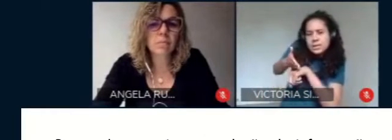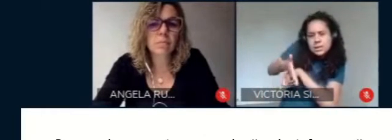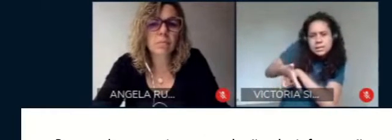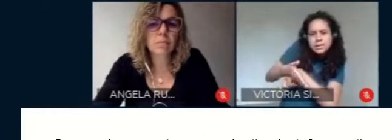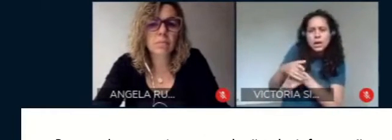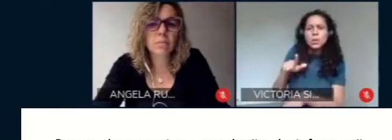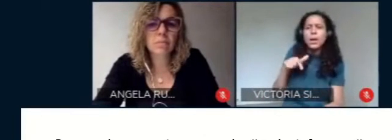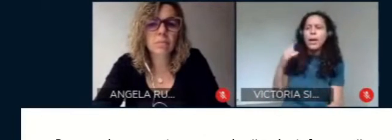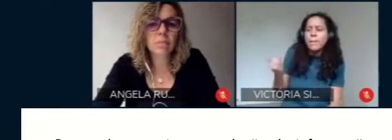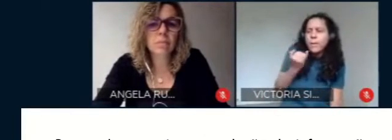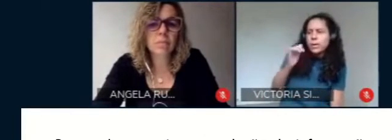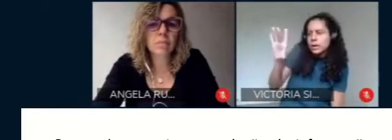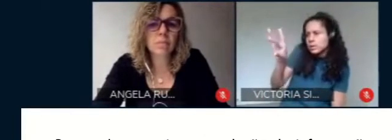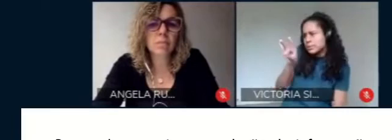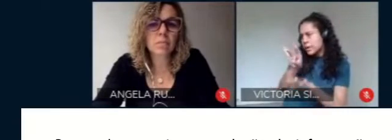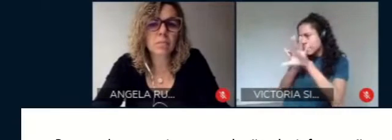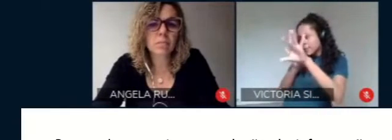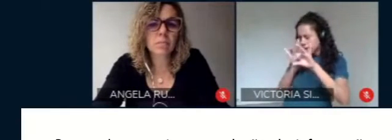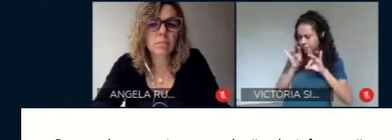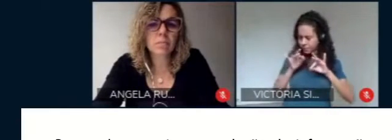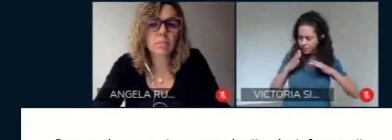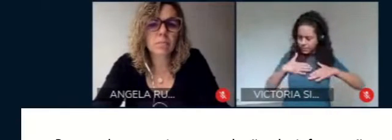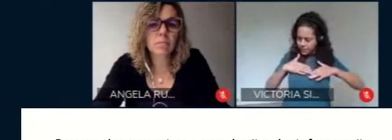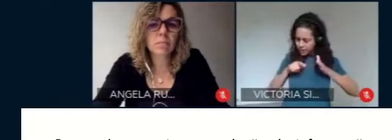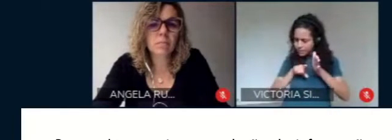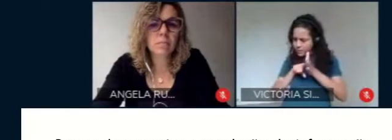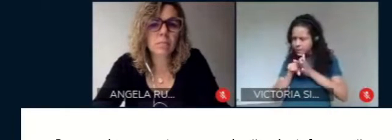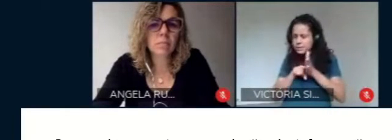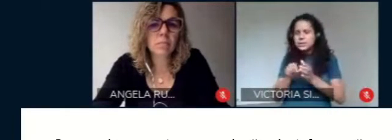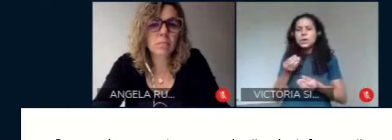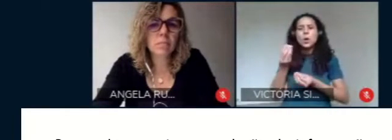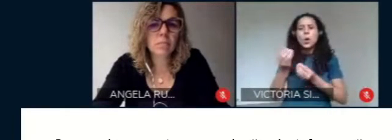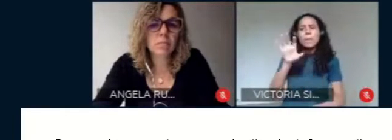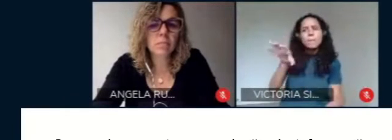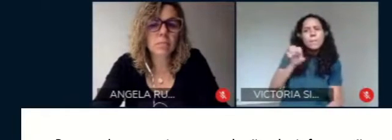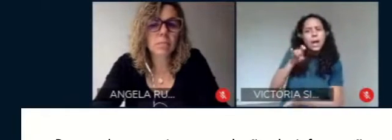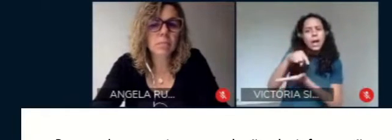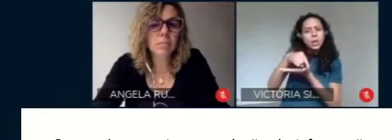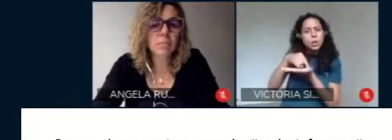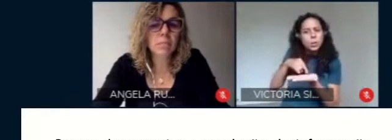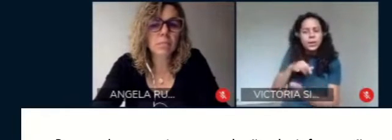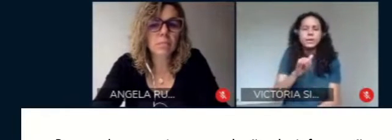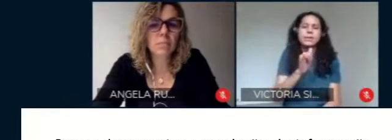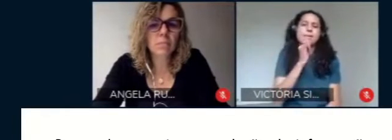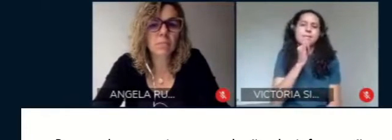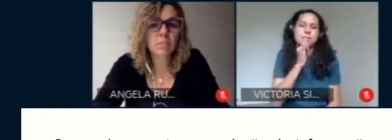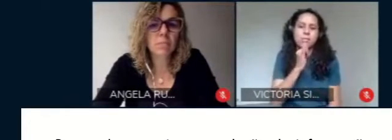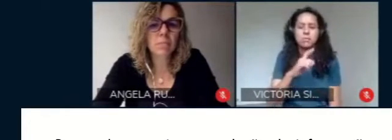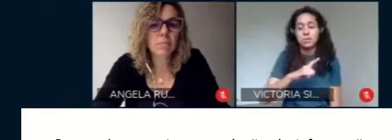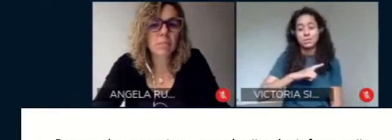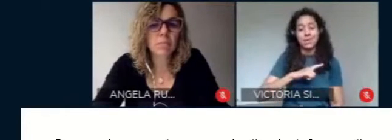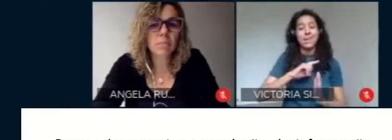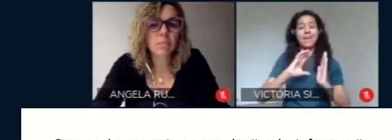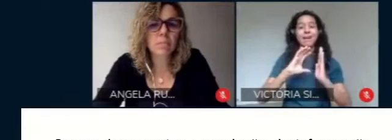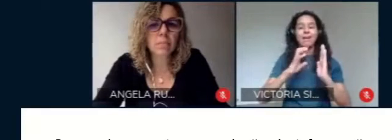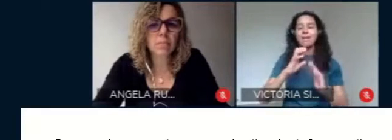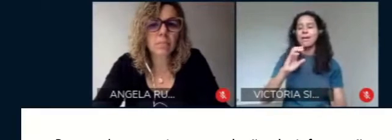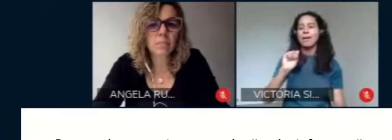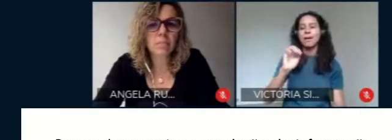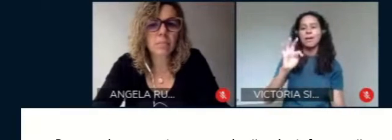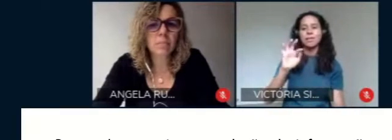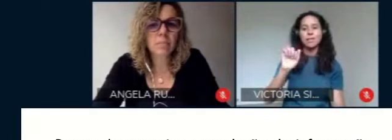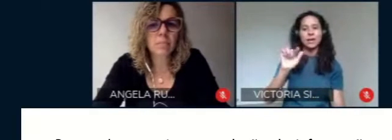tua busca, ou como recuperar esses documentos. Por exemplo, vocês fazem uma busca no catálogo do Sabe Mais,